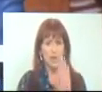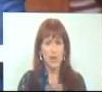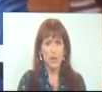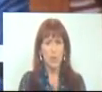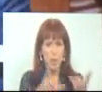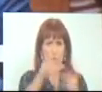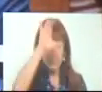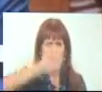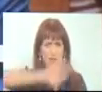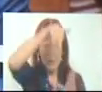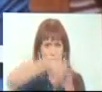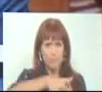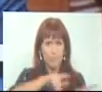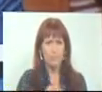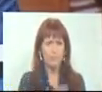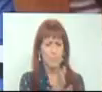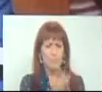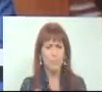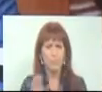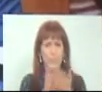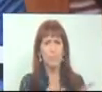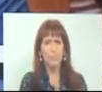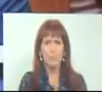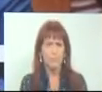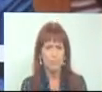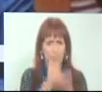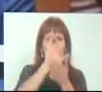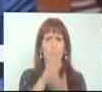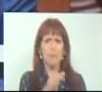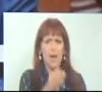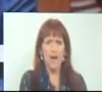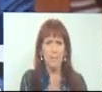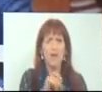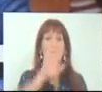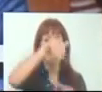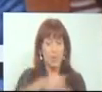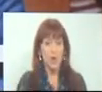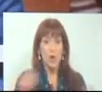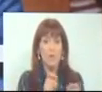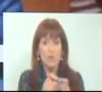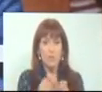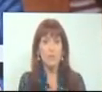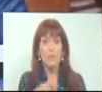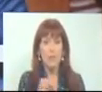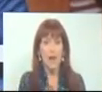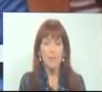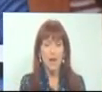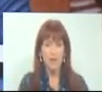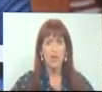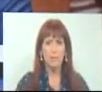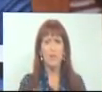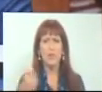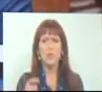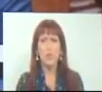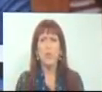de orçamento de Estado e que incluem linhas de financiamento de recapitalização das PMEs, incluindo uma nova linha de PME Crescimento, seguros de